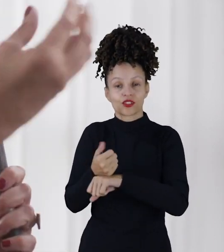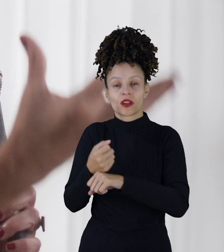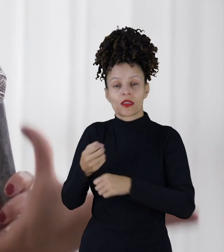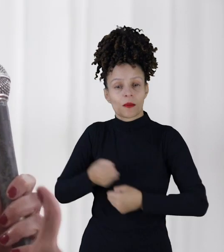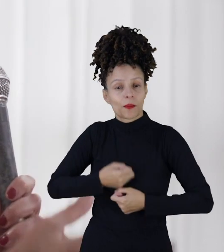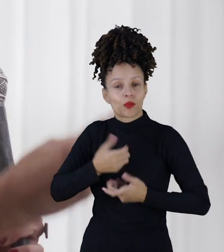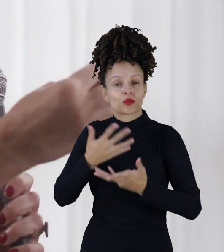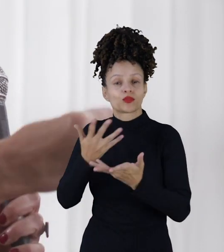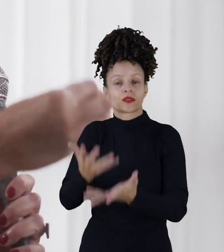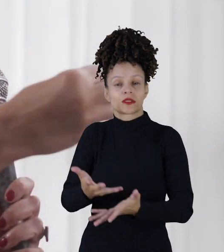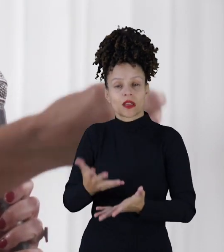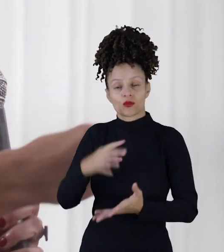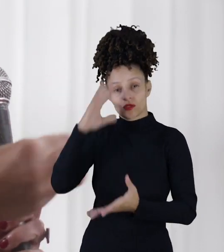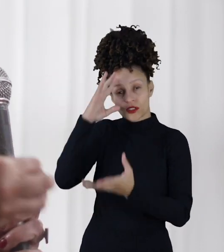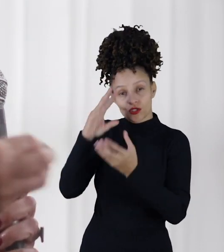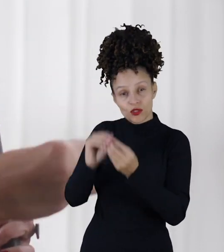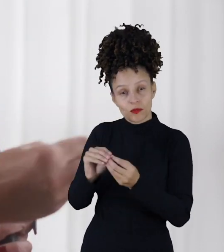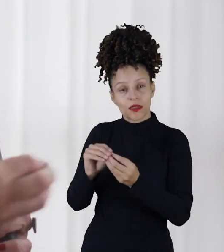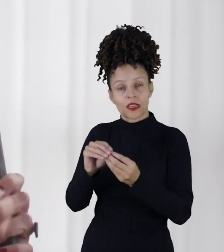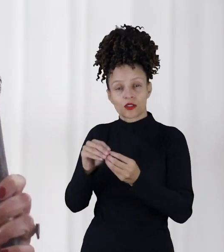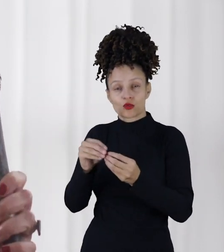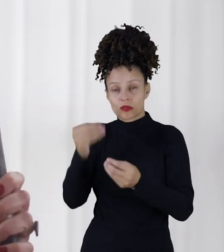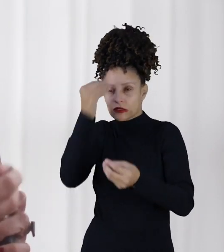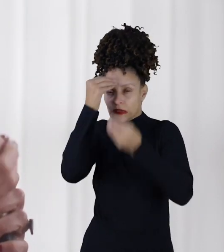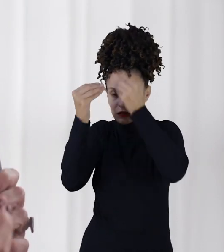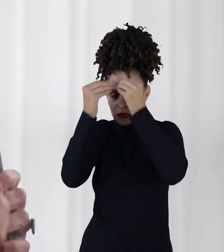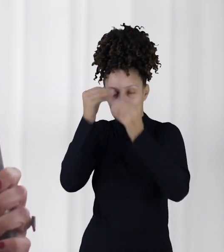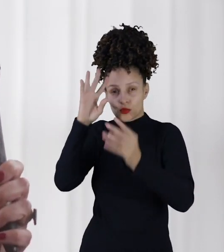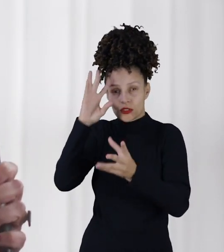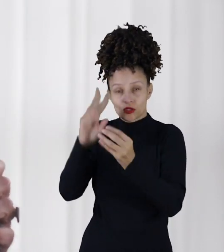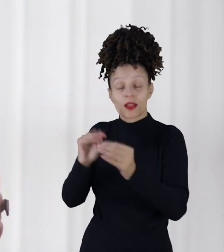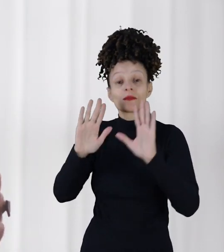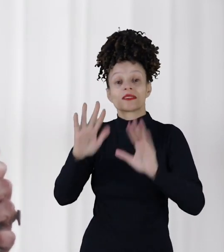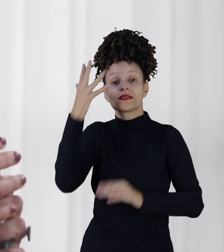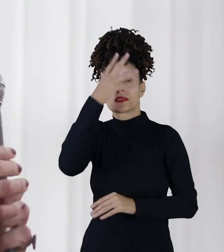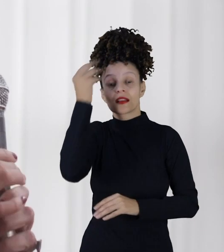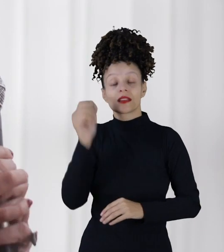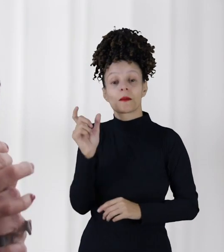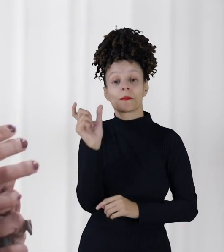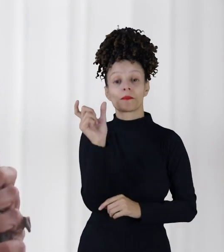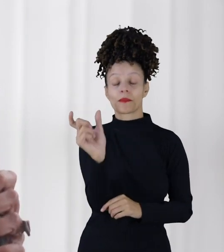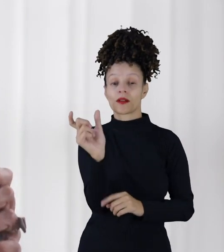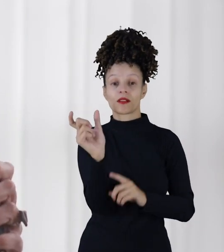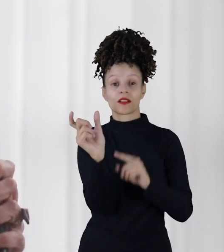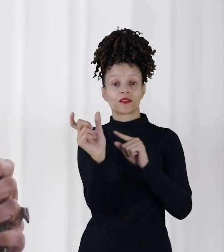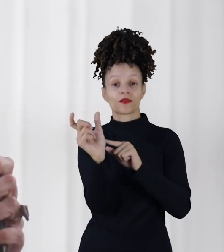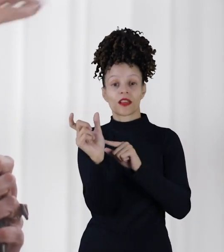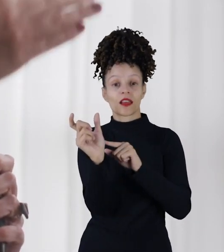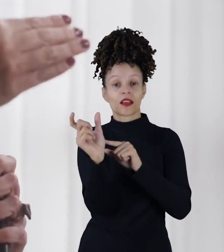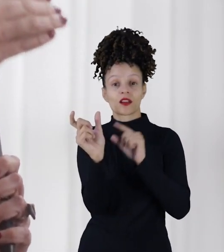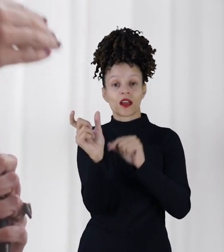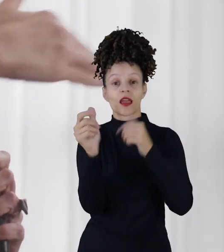na produção né? Do entendimento, na decodificação daquela palavra. Esquece que a palavra ela é